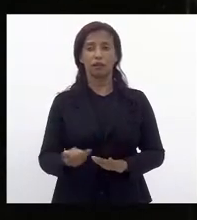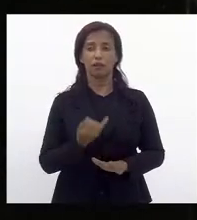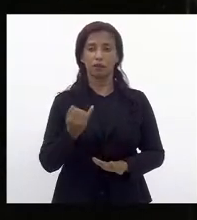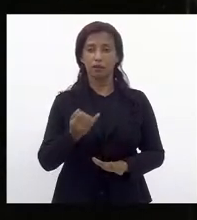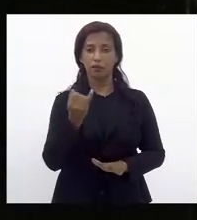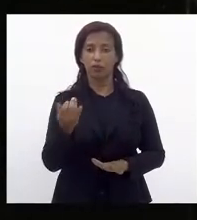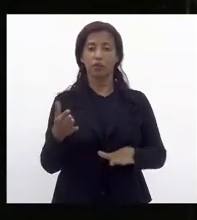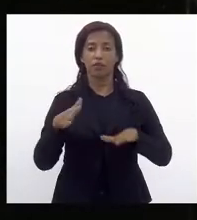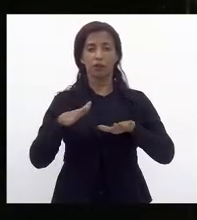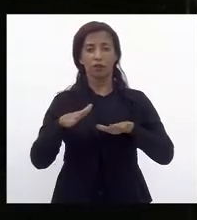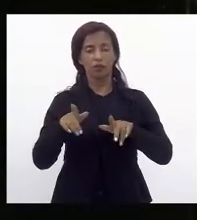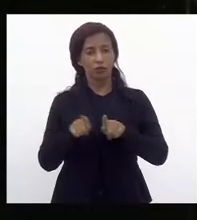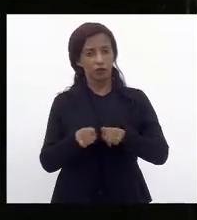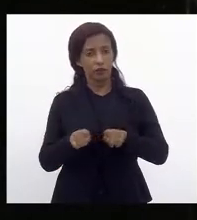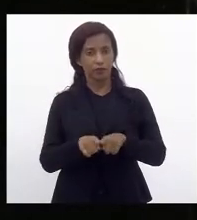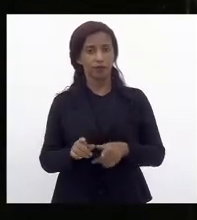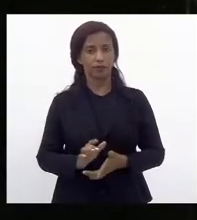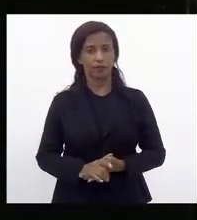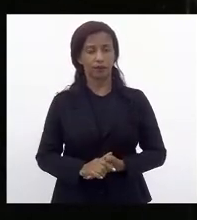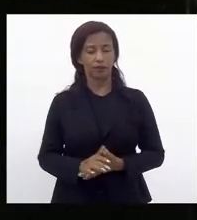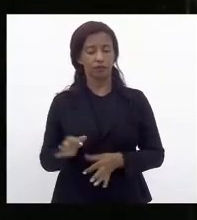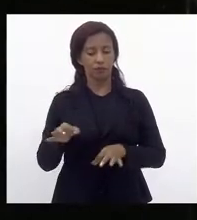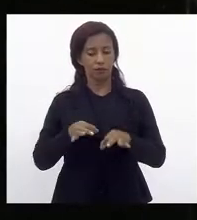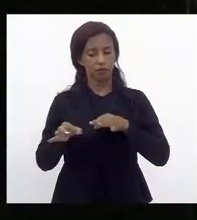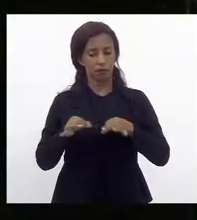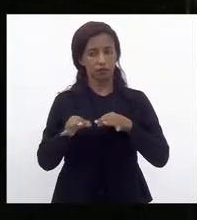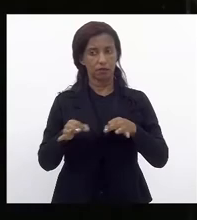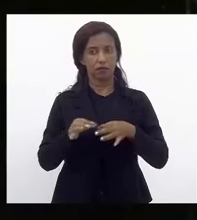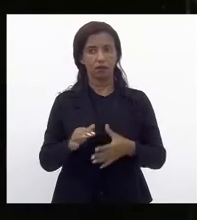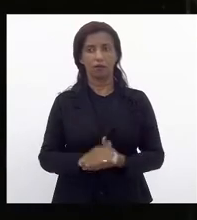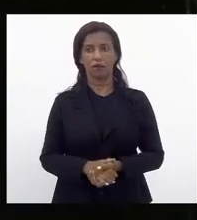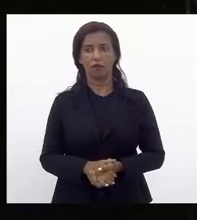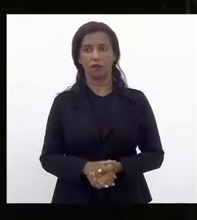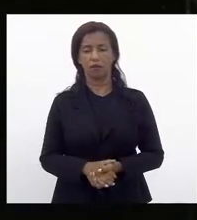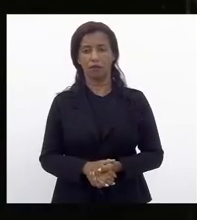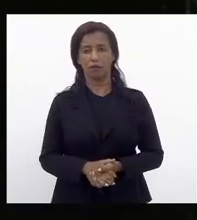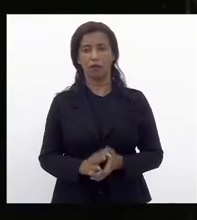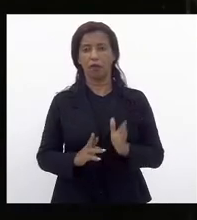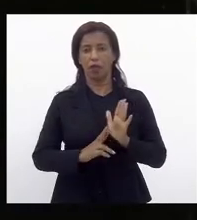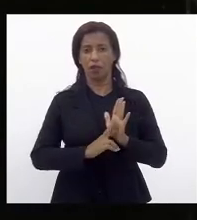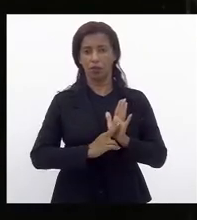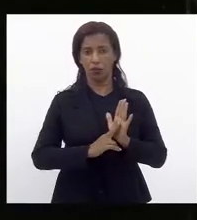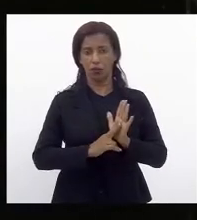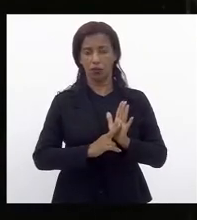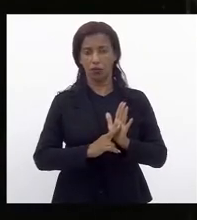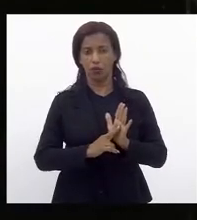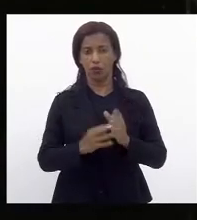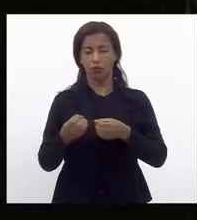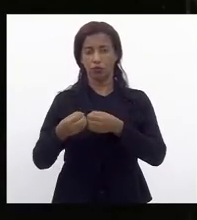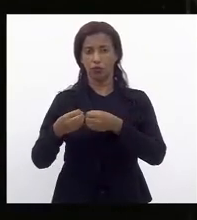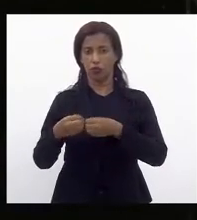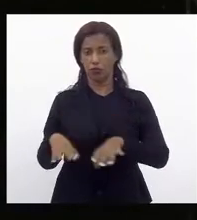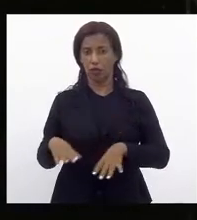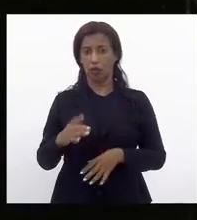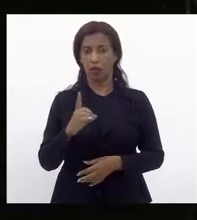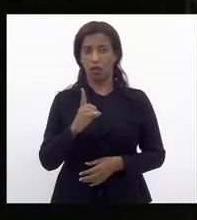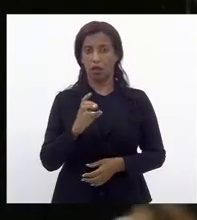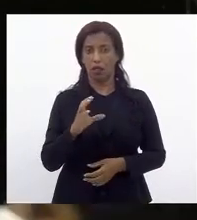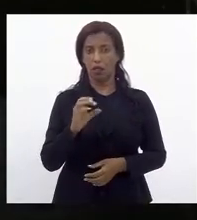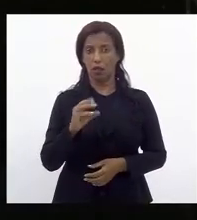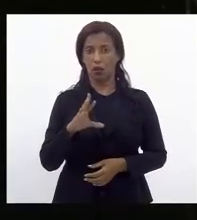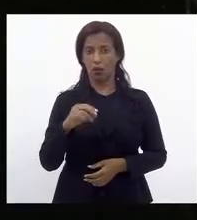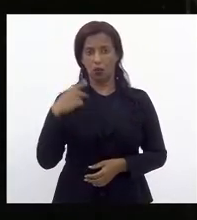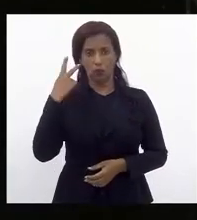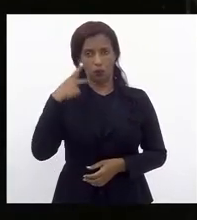de, inclusive, esse projeto de resolução de quebra de decoro